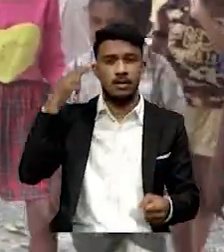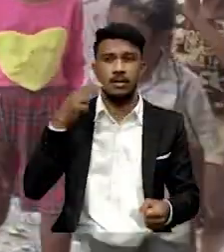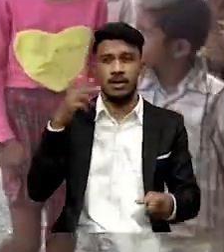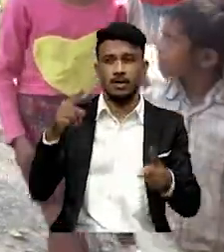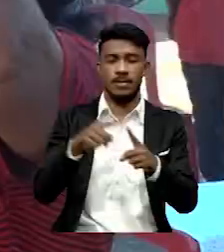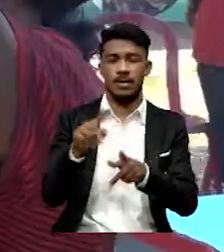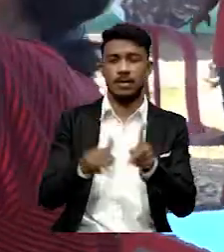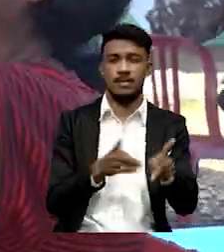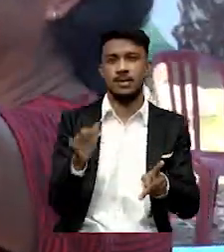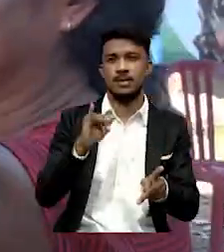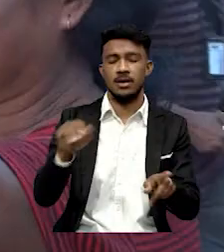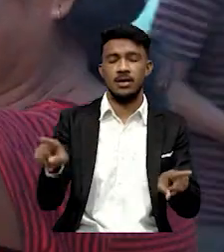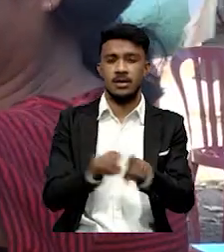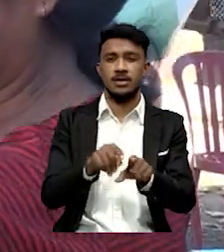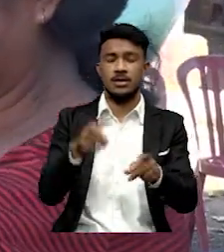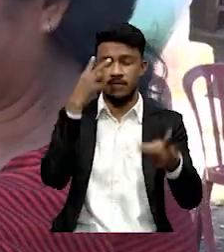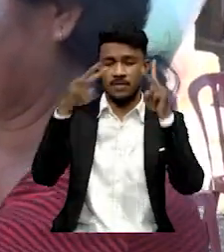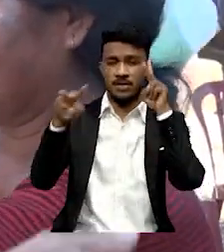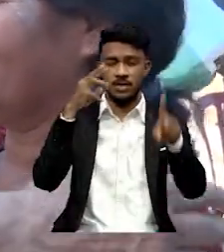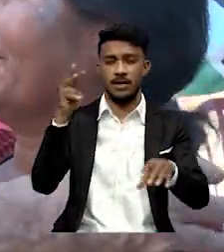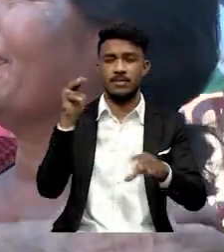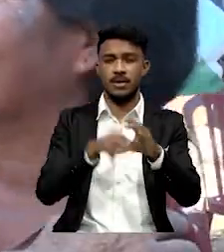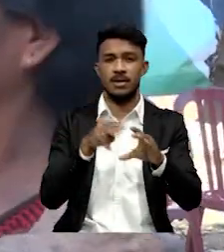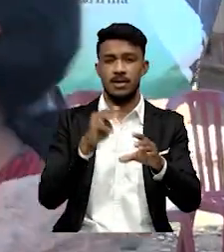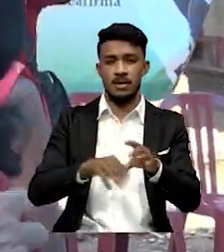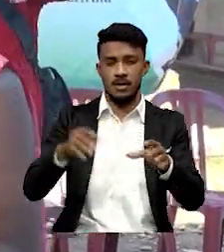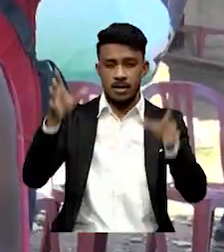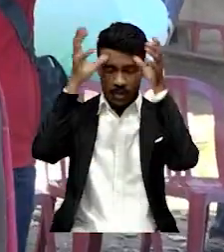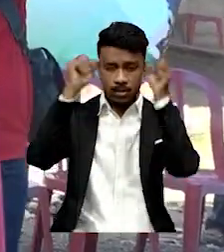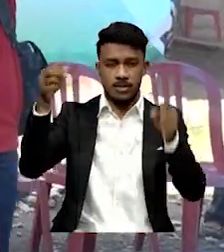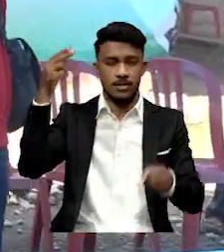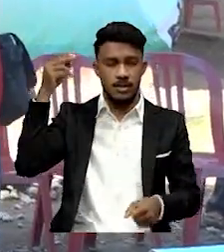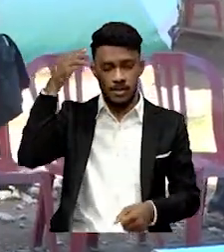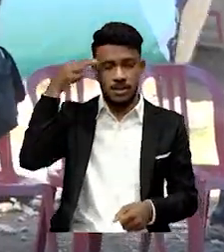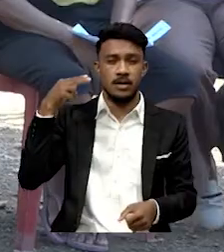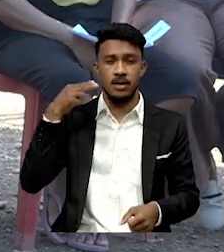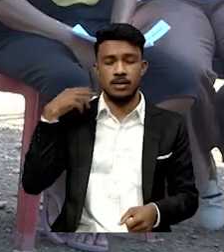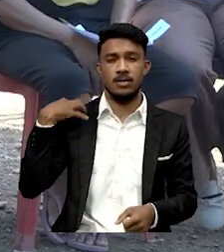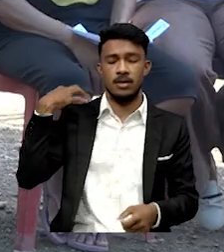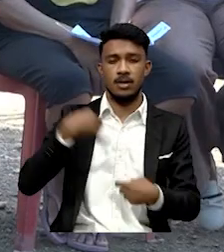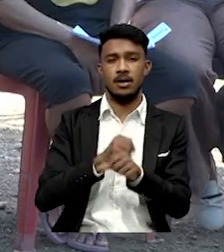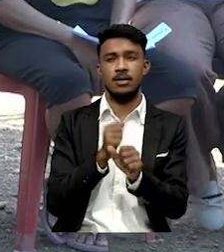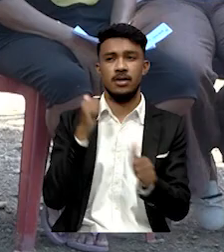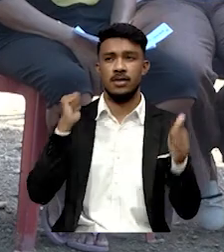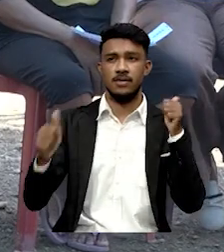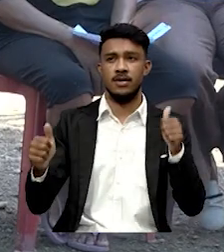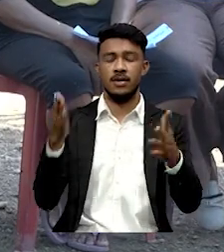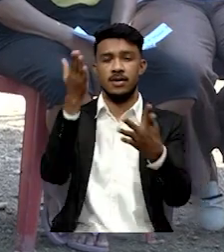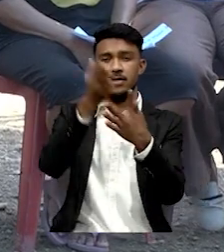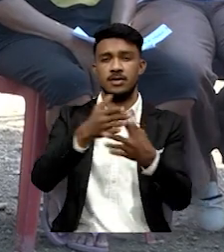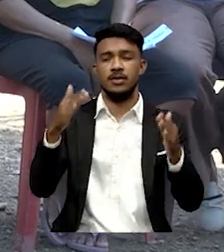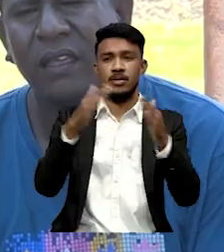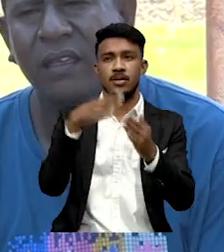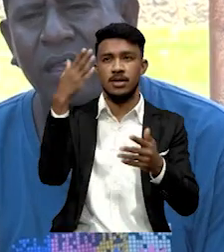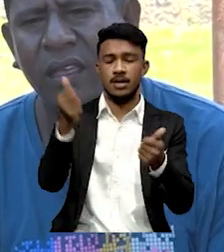siram. Já foi em door-to-door e mercado manlewana, candidato presidente da República, José Ramos Horta, continua a atividade door-to-door e aldeia